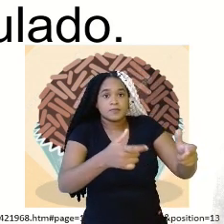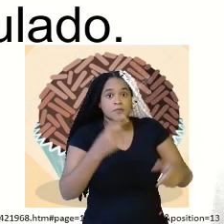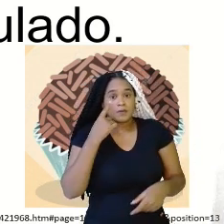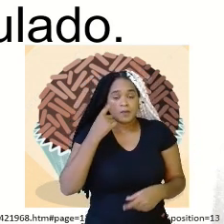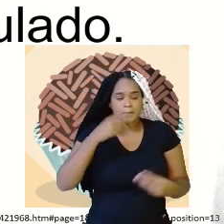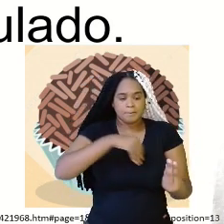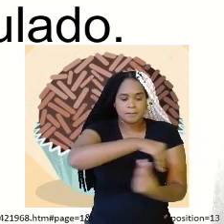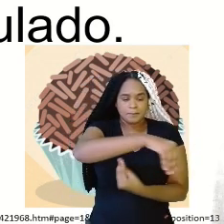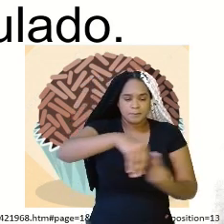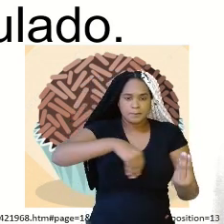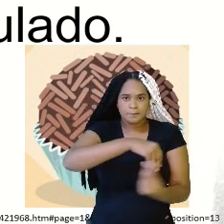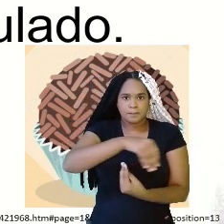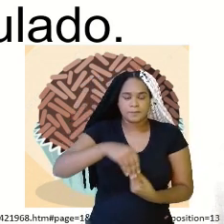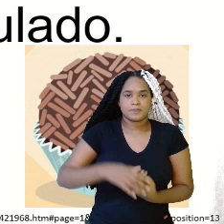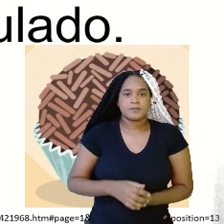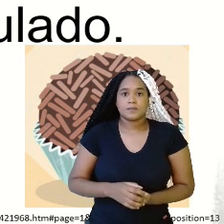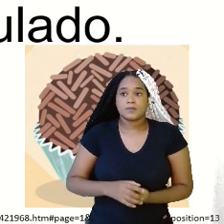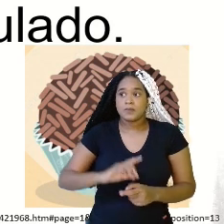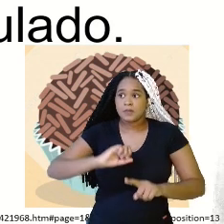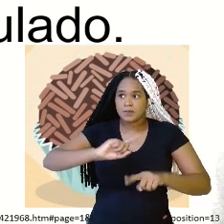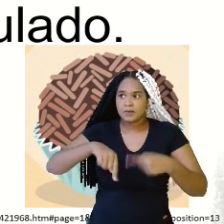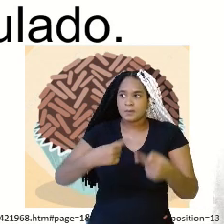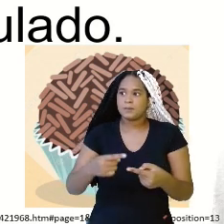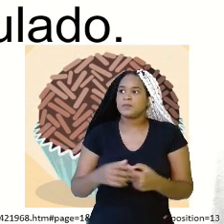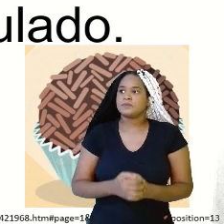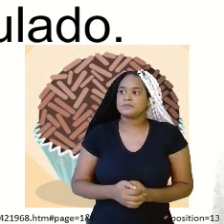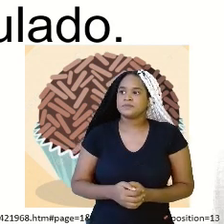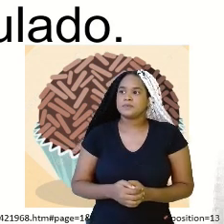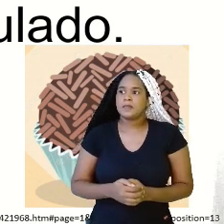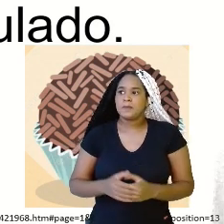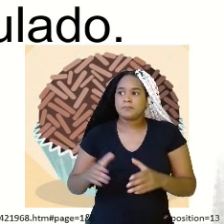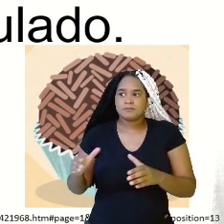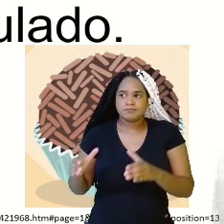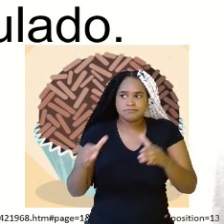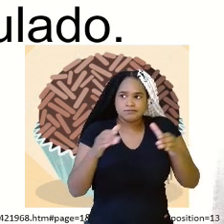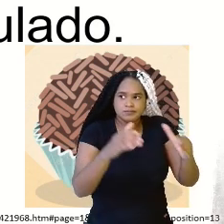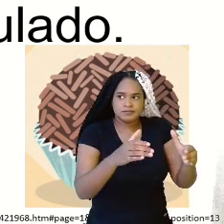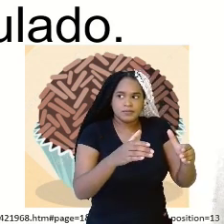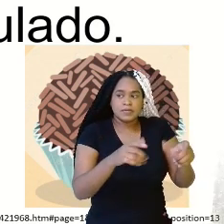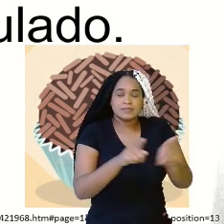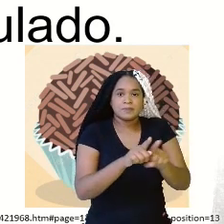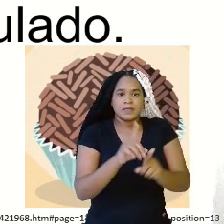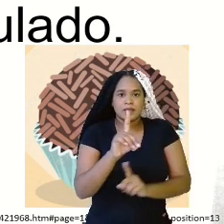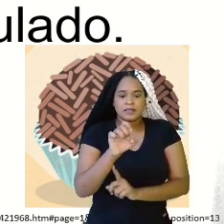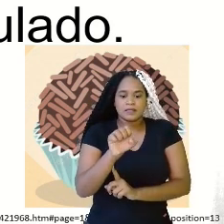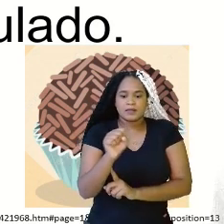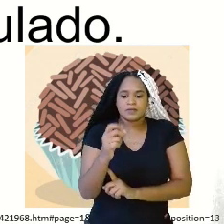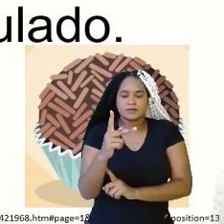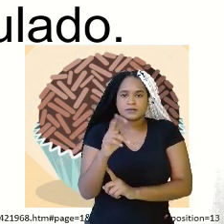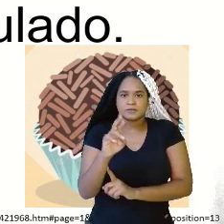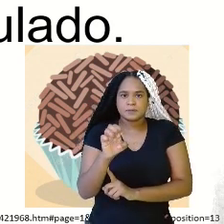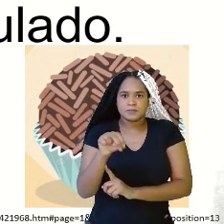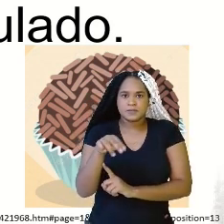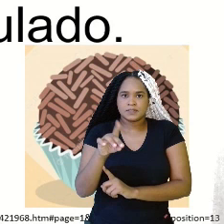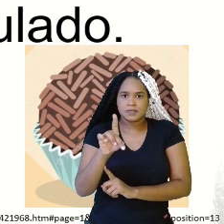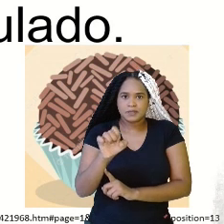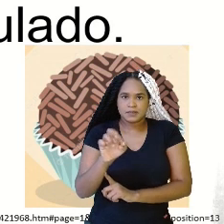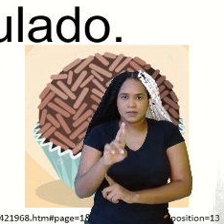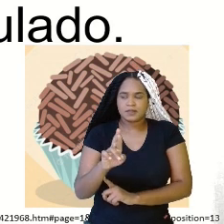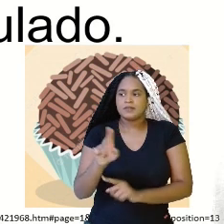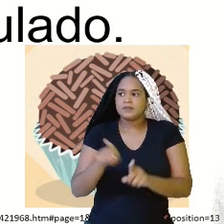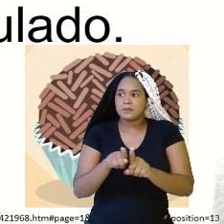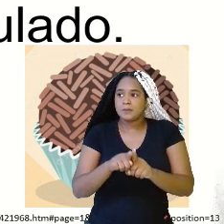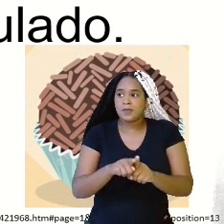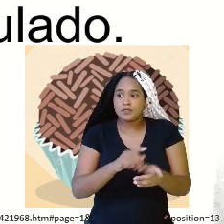leve, mexendo, desprender, retire, passe,